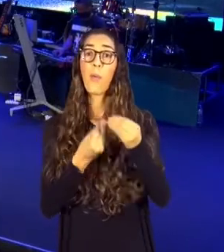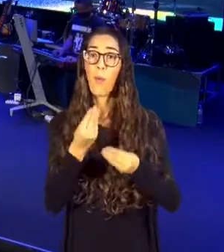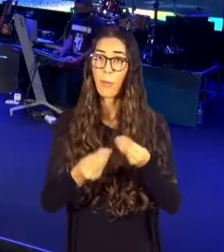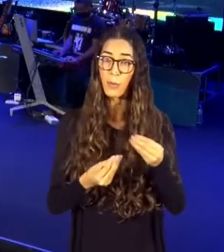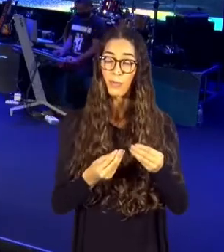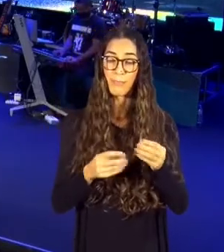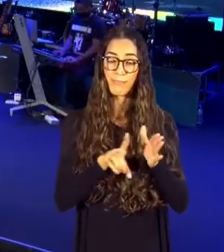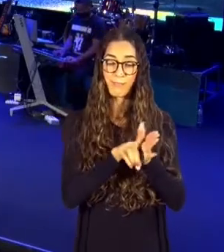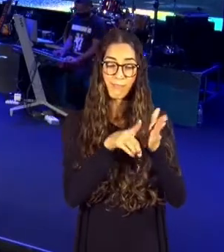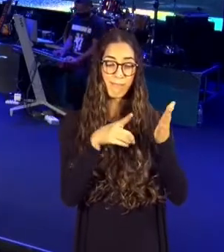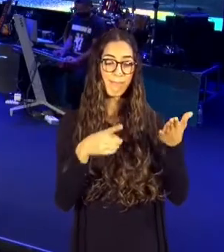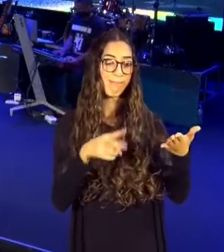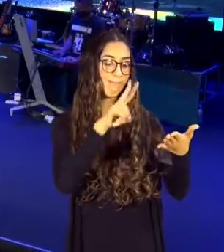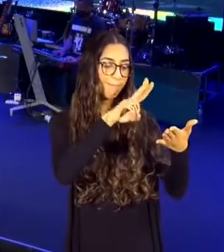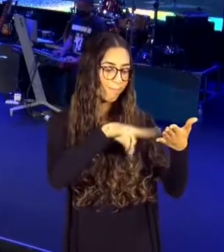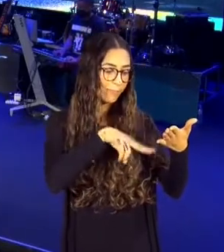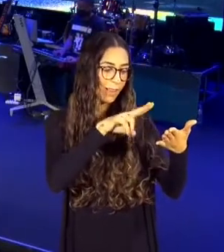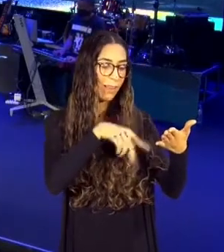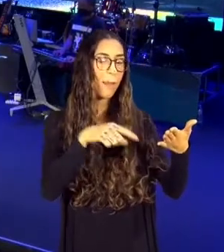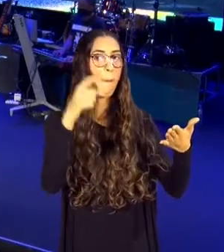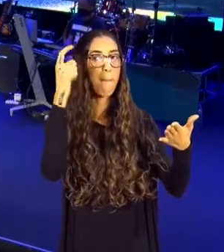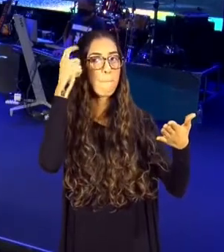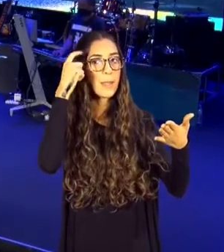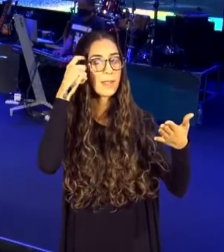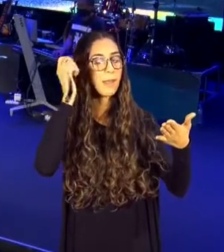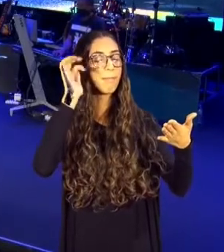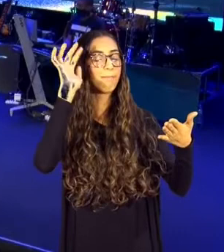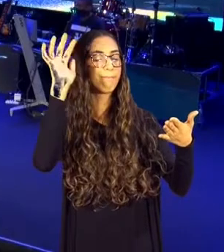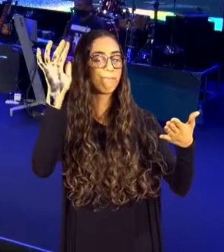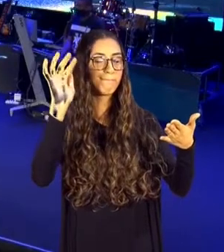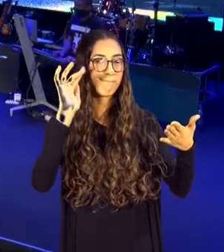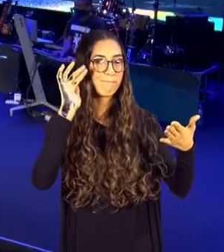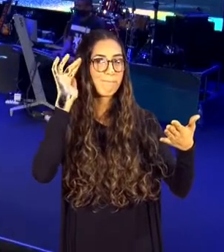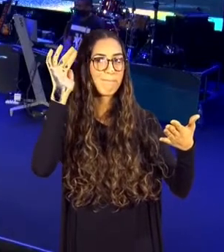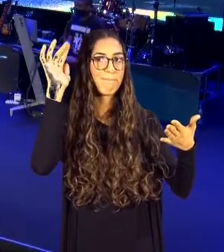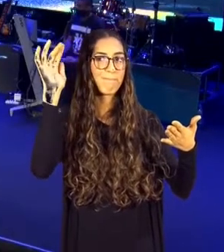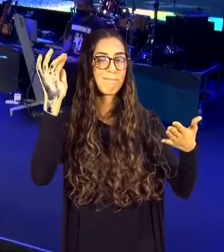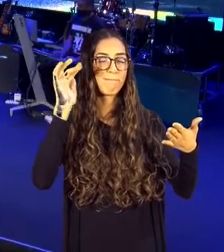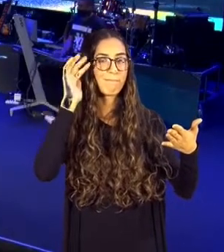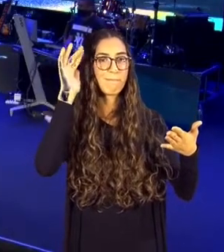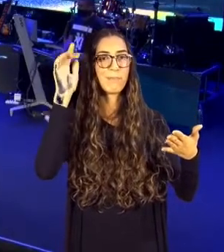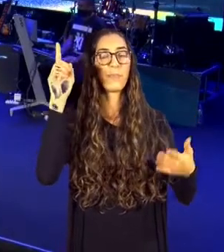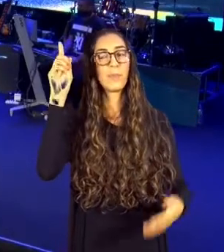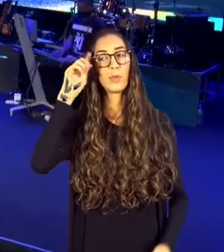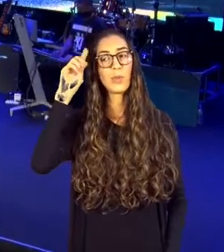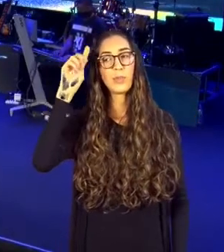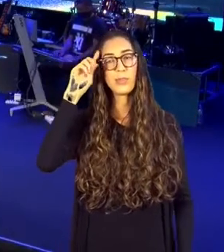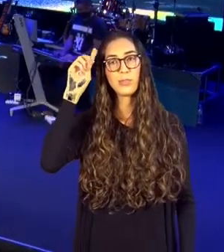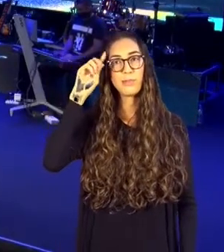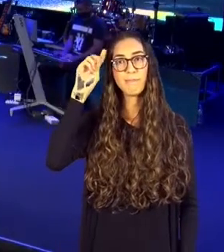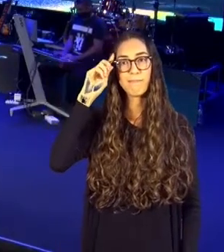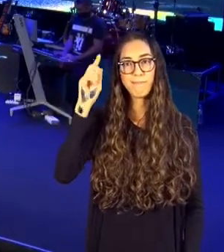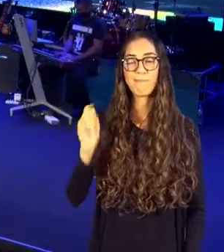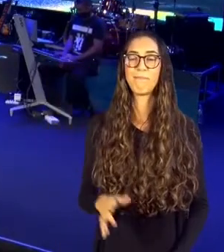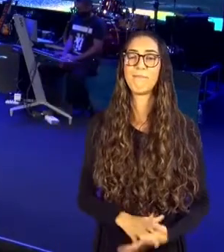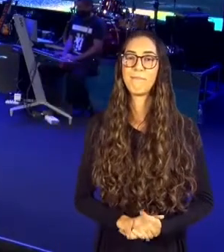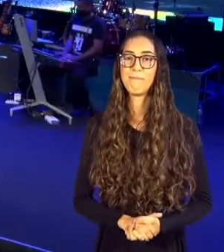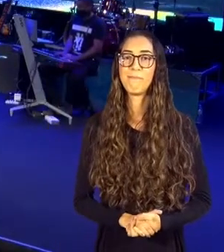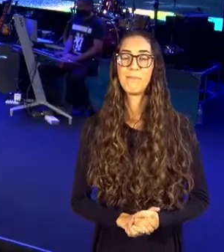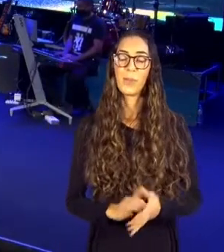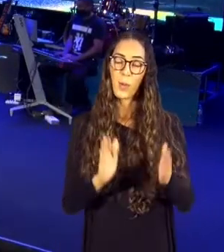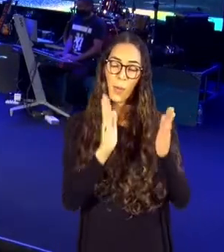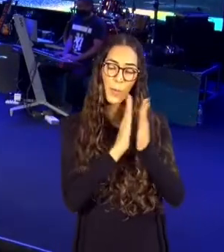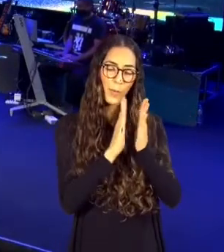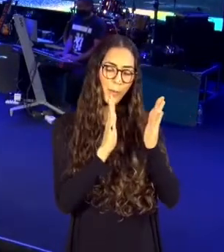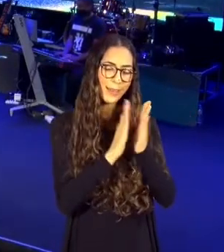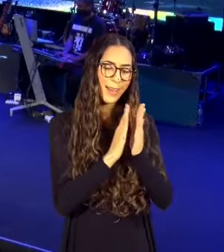Não tem como você dar alguns minutos do seu dia para você meditar na palavra de Deus, para você orar e